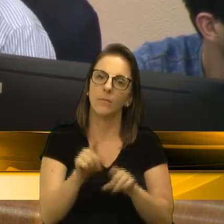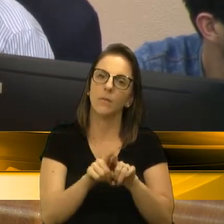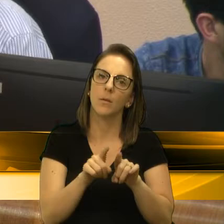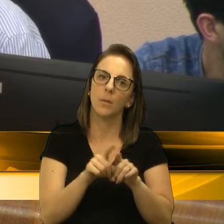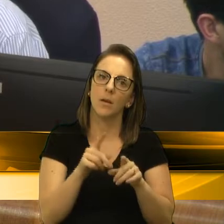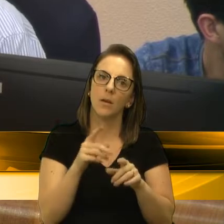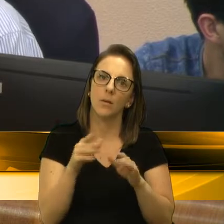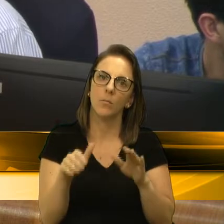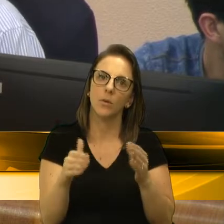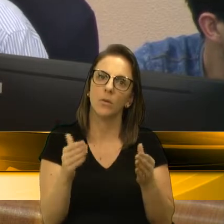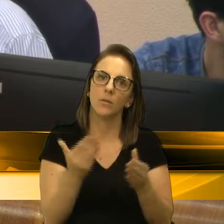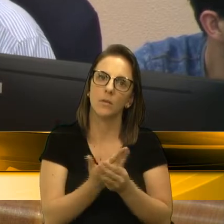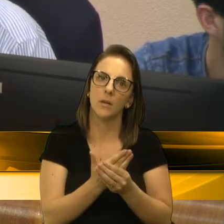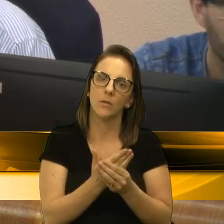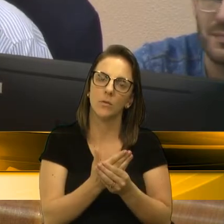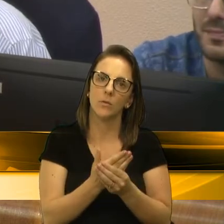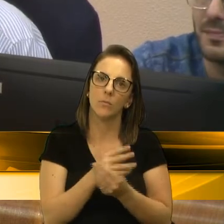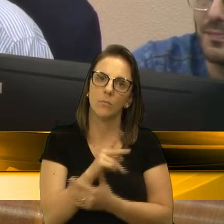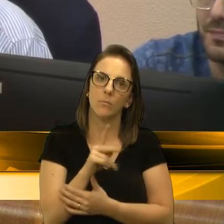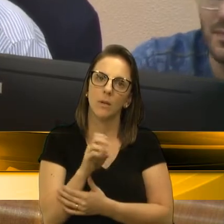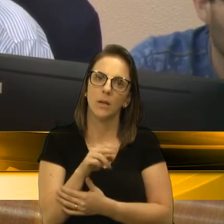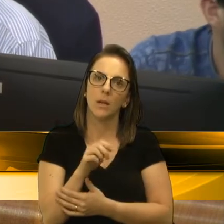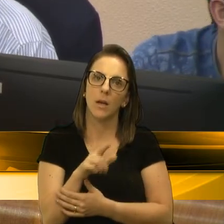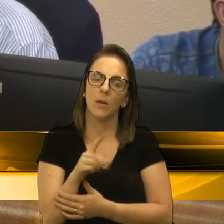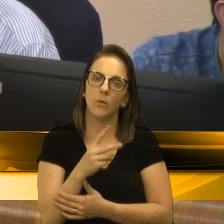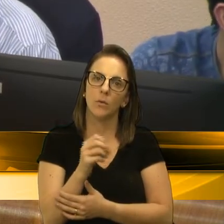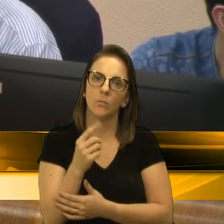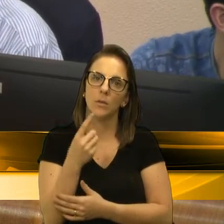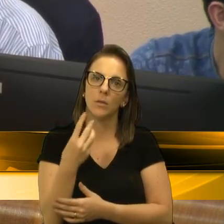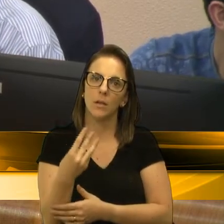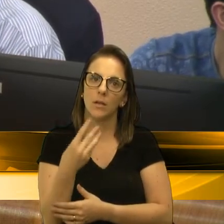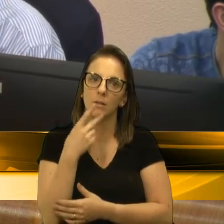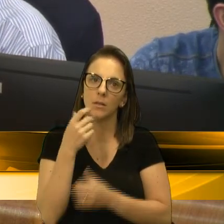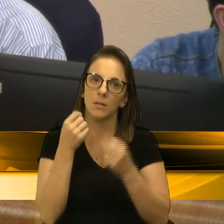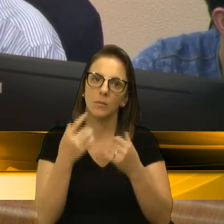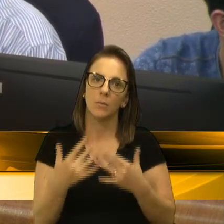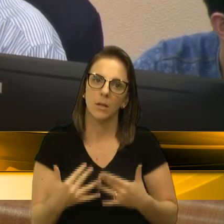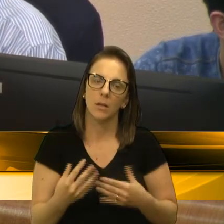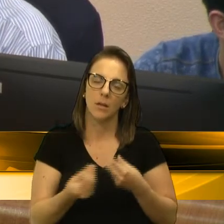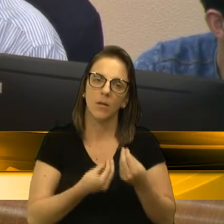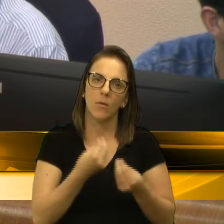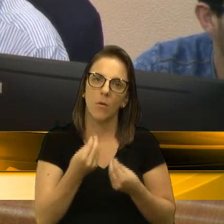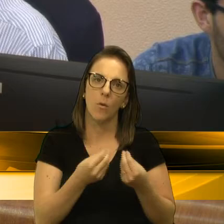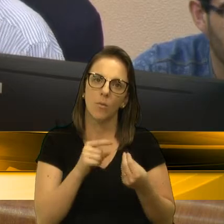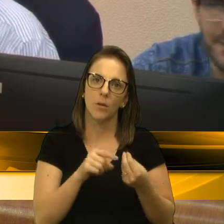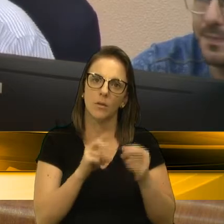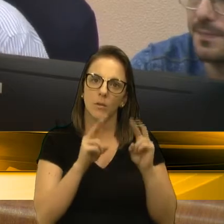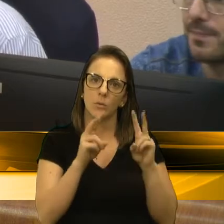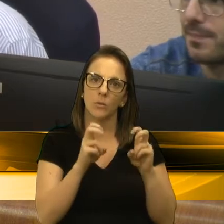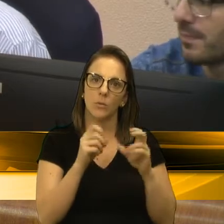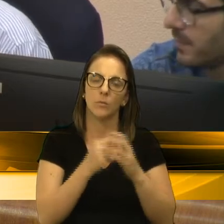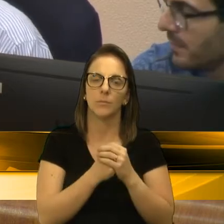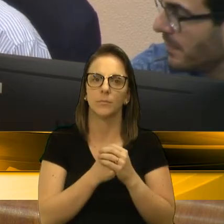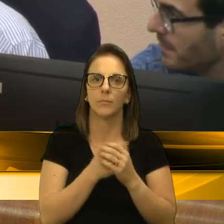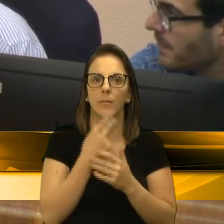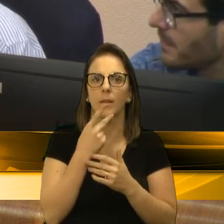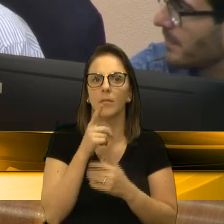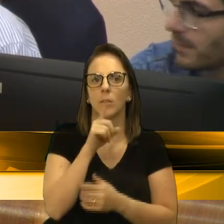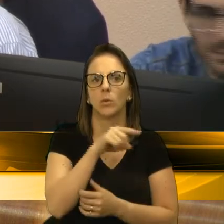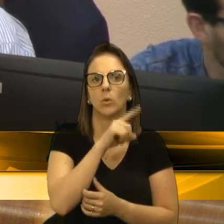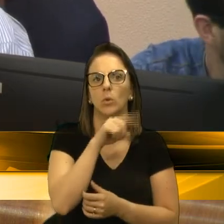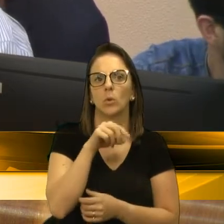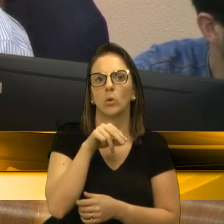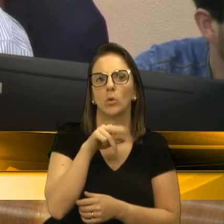Penal, 2013, página 546, comenta referido regime. Em matéria de nulidade, para simplificar o